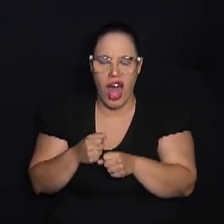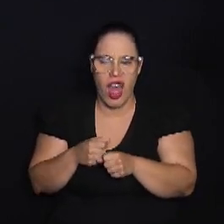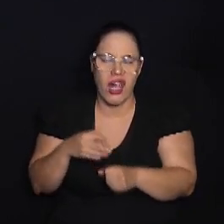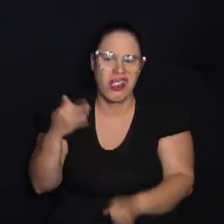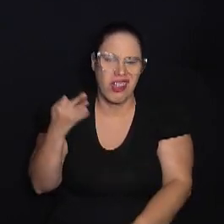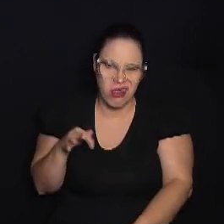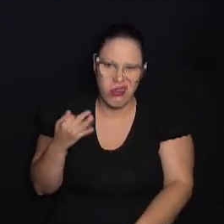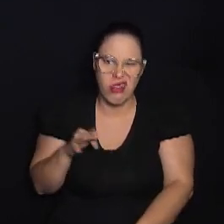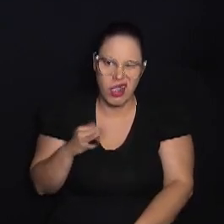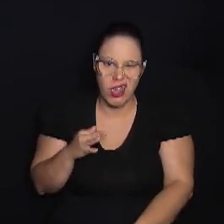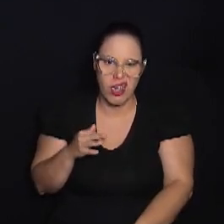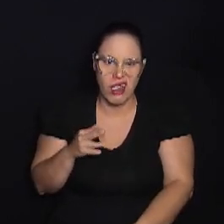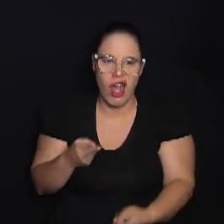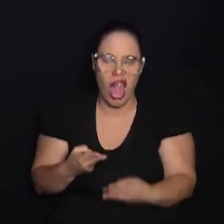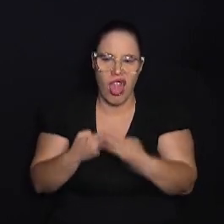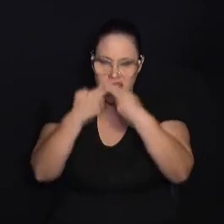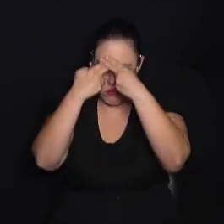O trauma constante